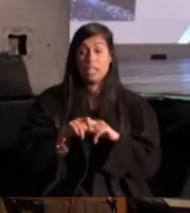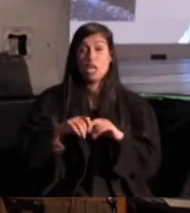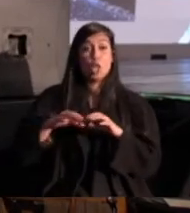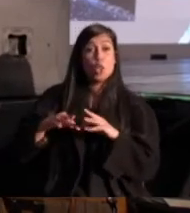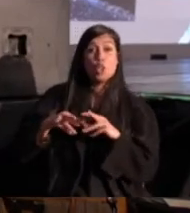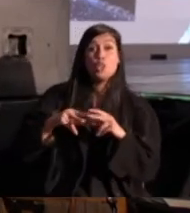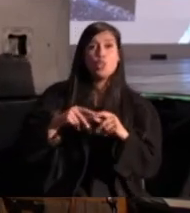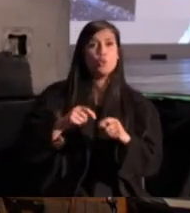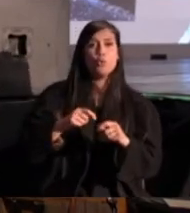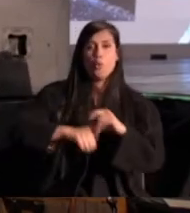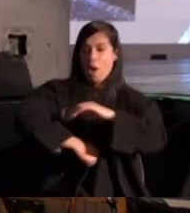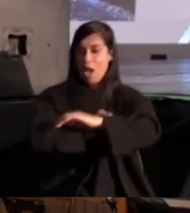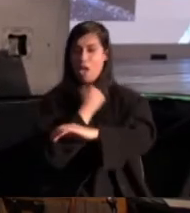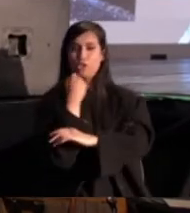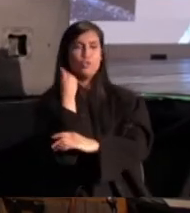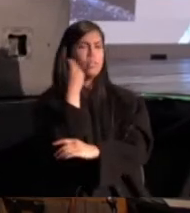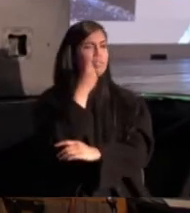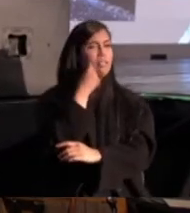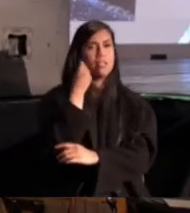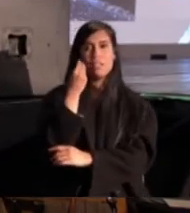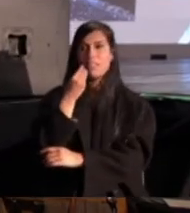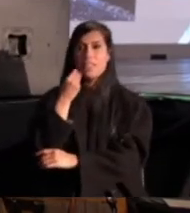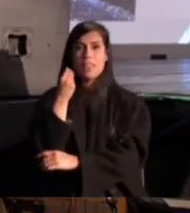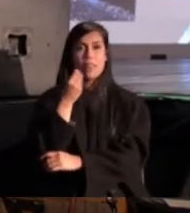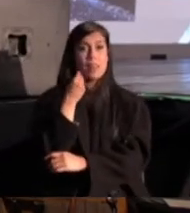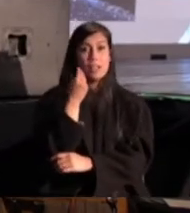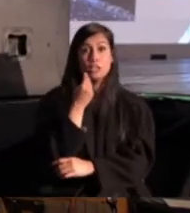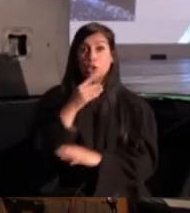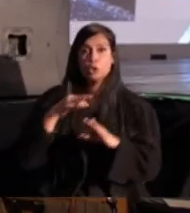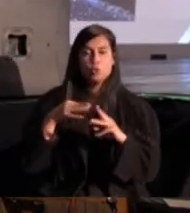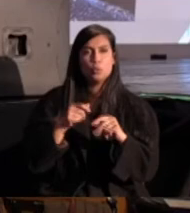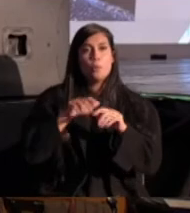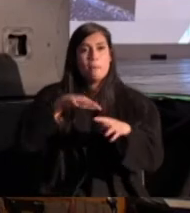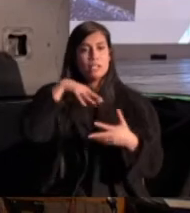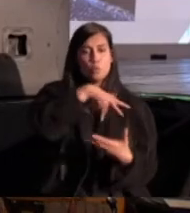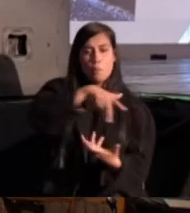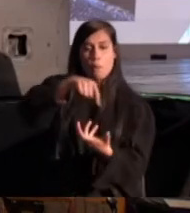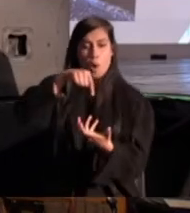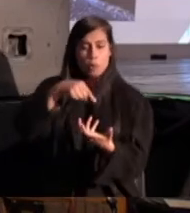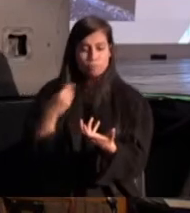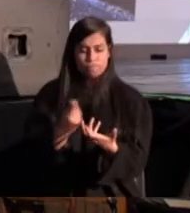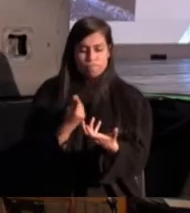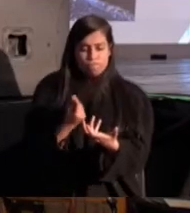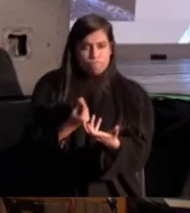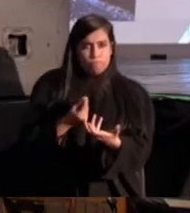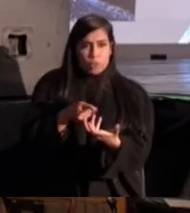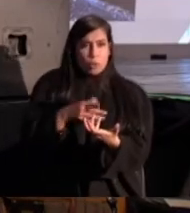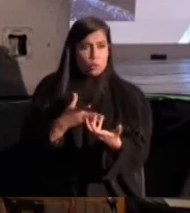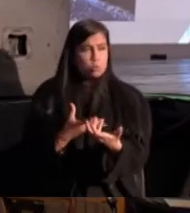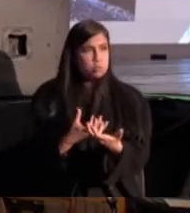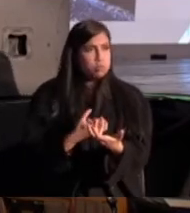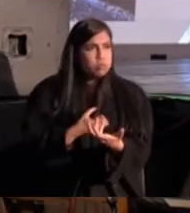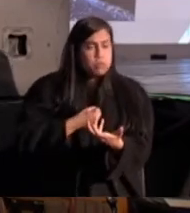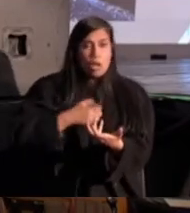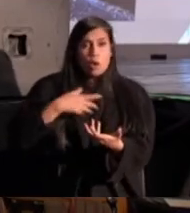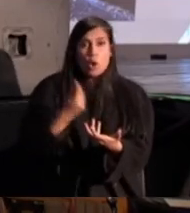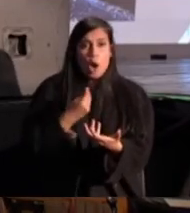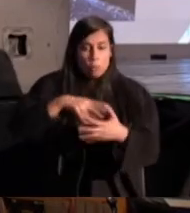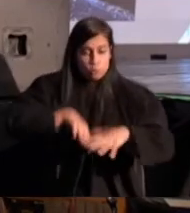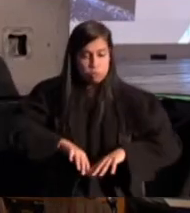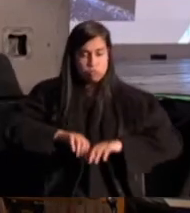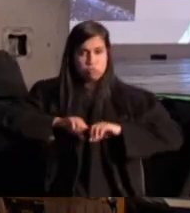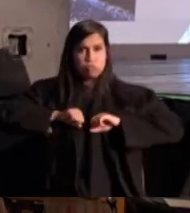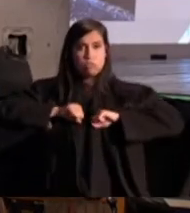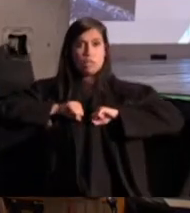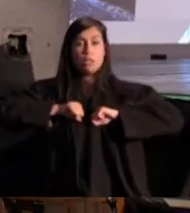quer experimentar. Mas o que significa comer o mundo inteiro? É um desejo de conhecer a realidade. Ou seja,